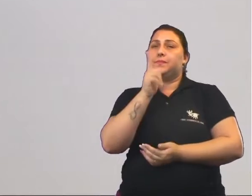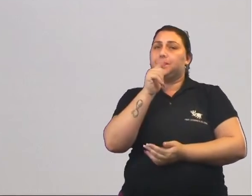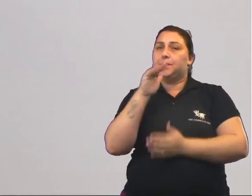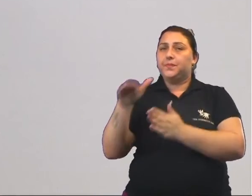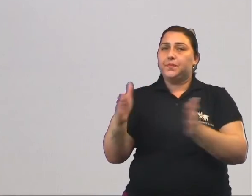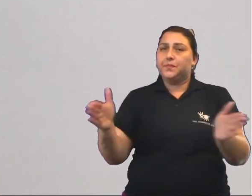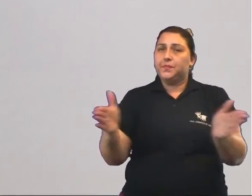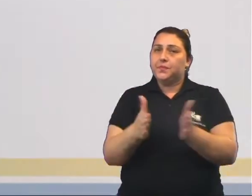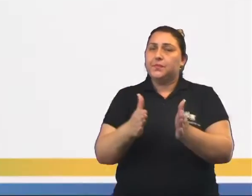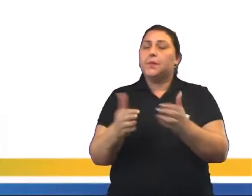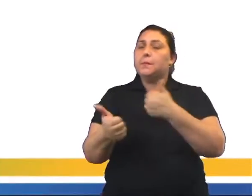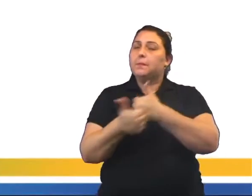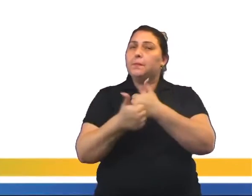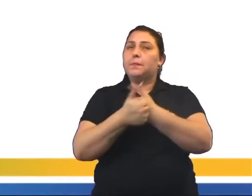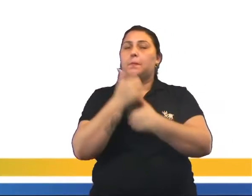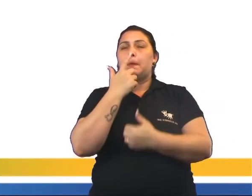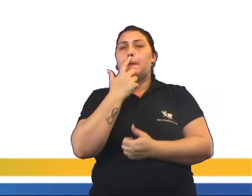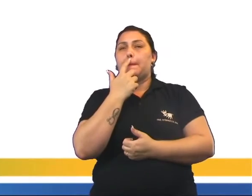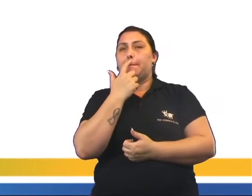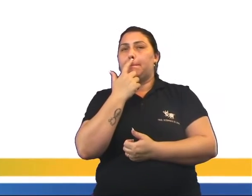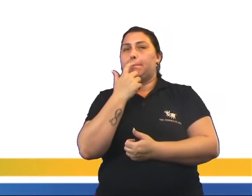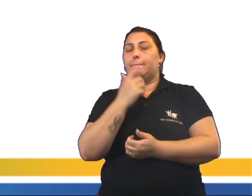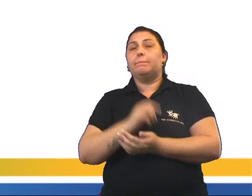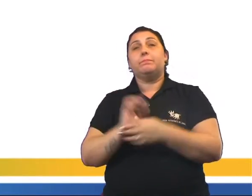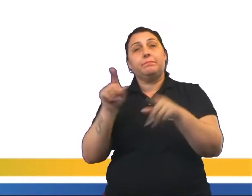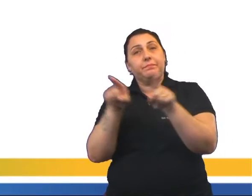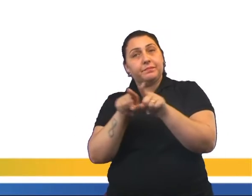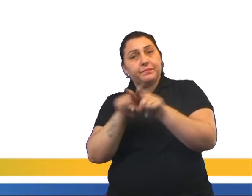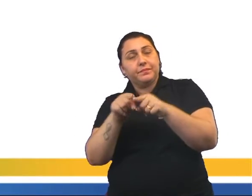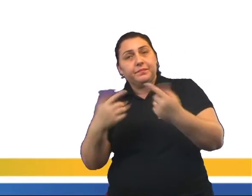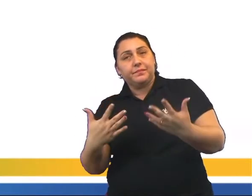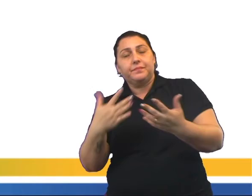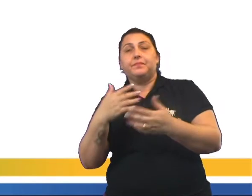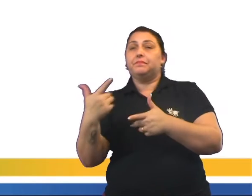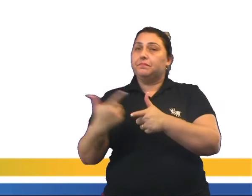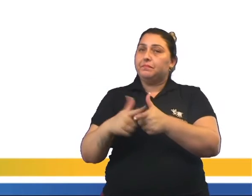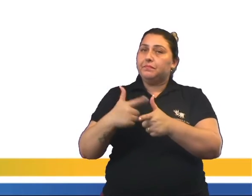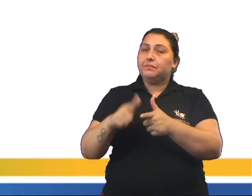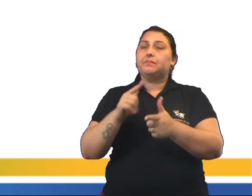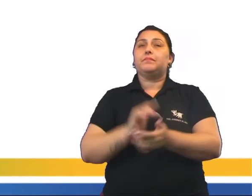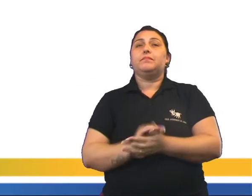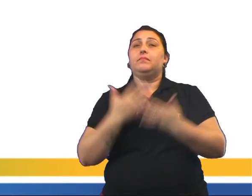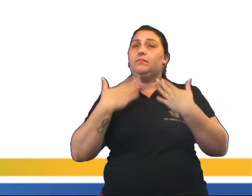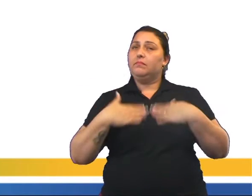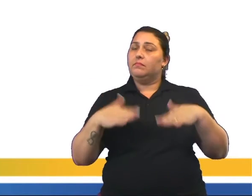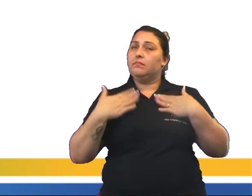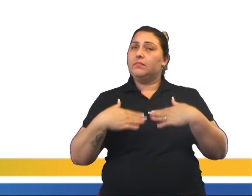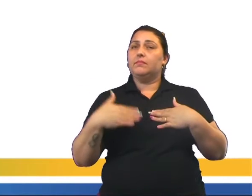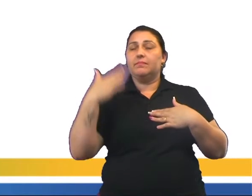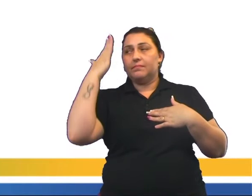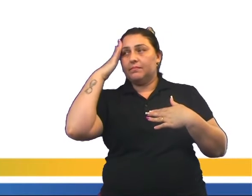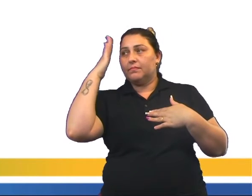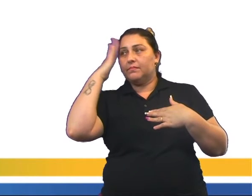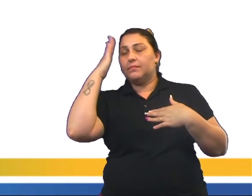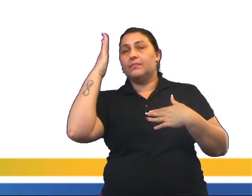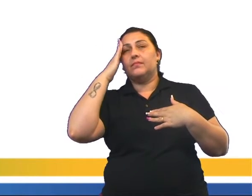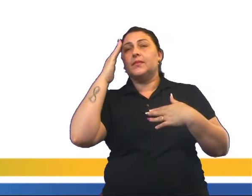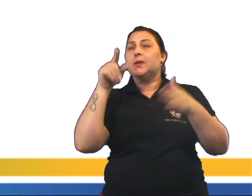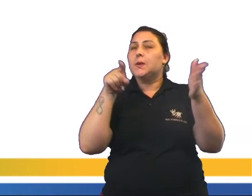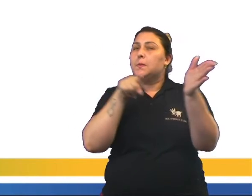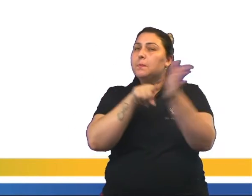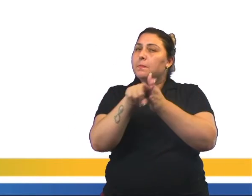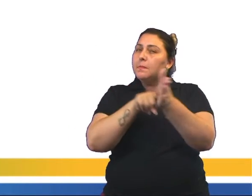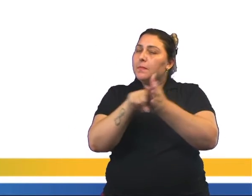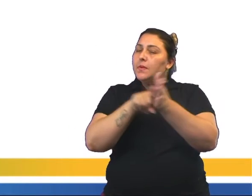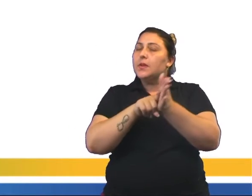riachos, rios e lagos bem próximos aí. Okay? Então, isso também seria um problema. Tranquilo até aqui? Deu para entender essa